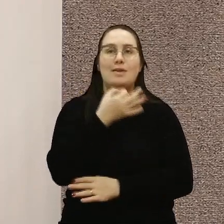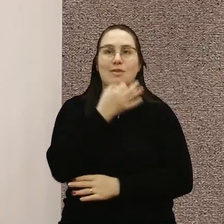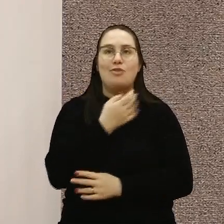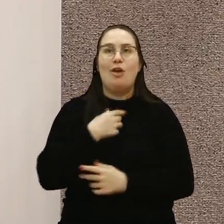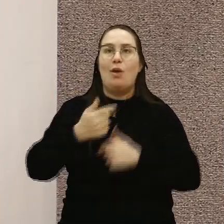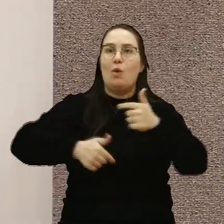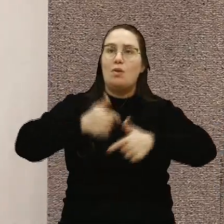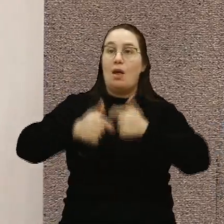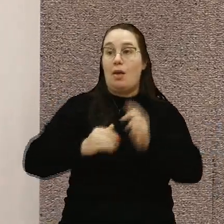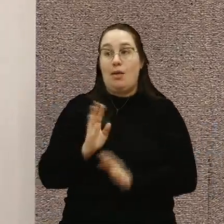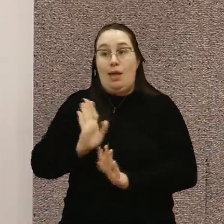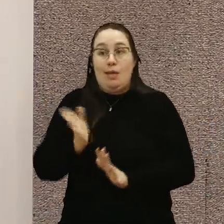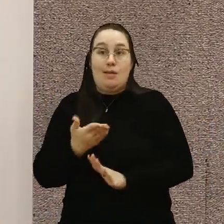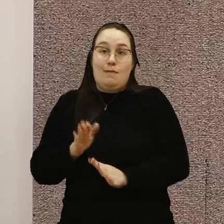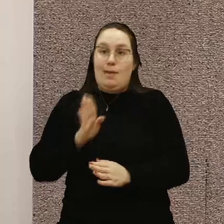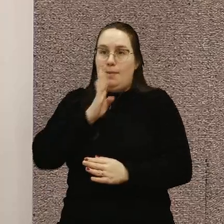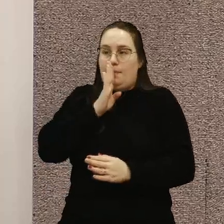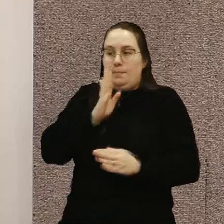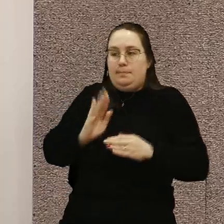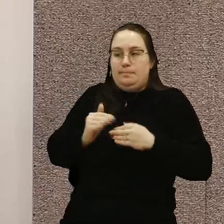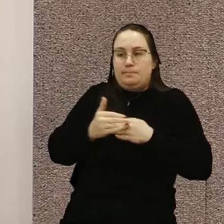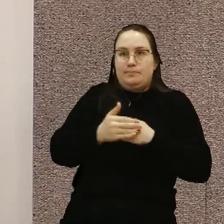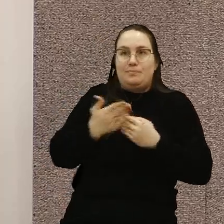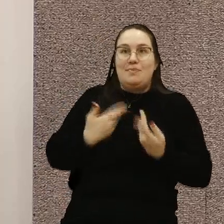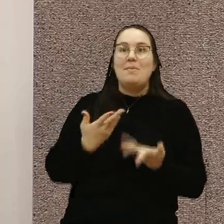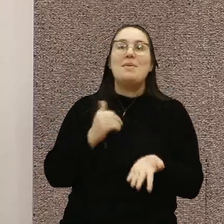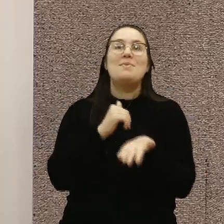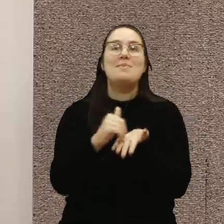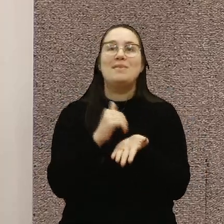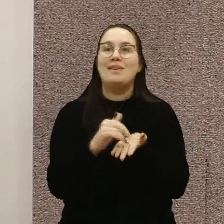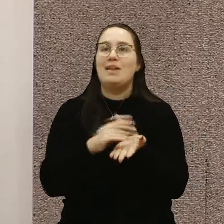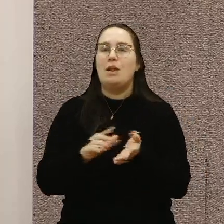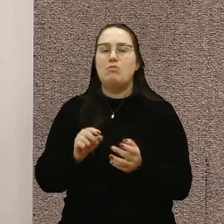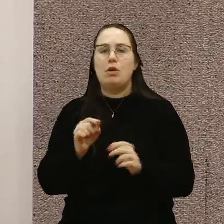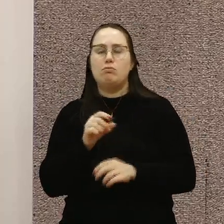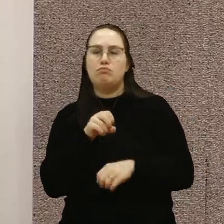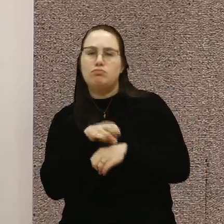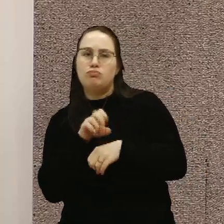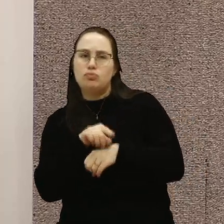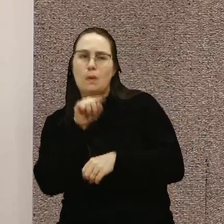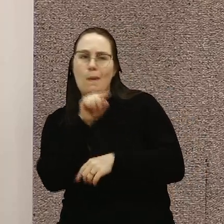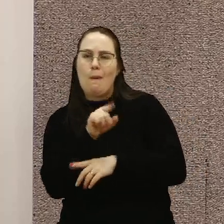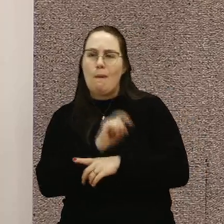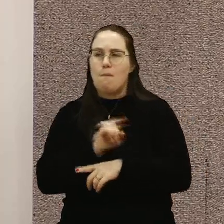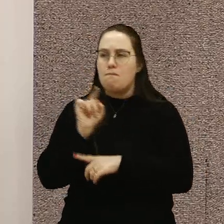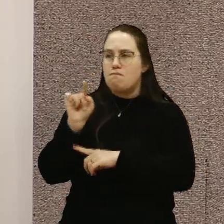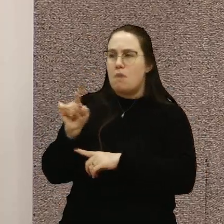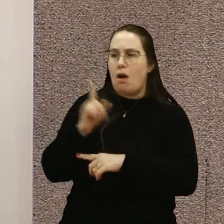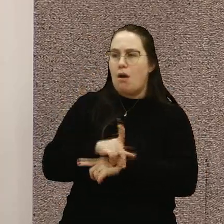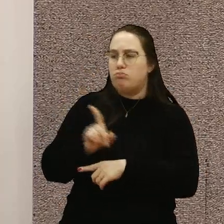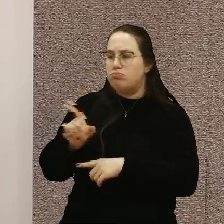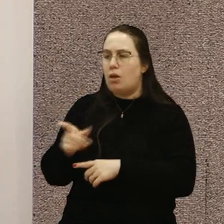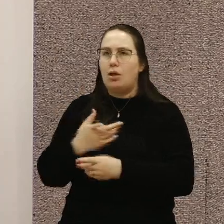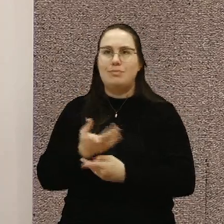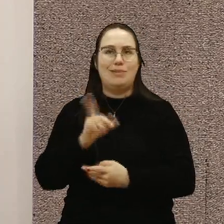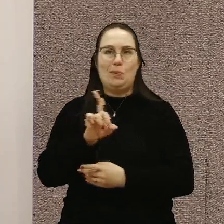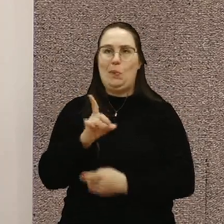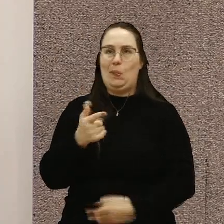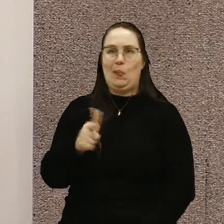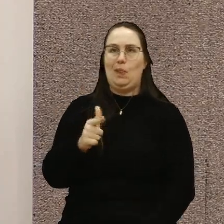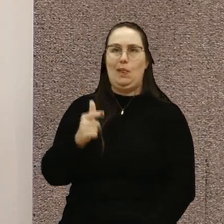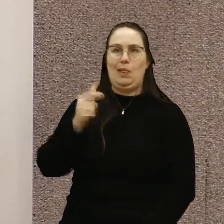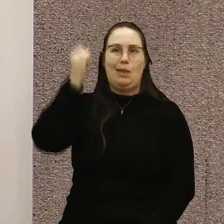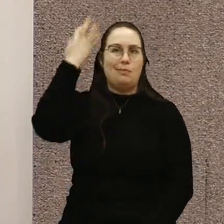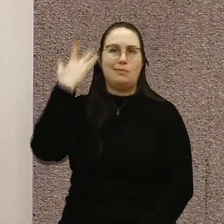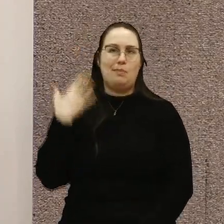trabalho silencioso, né? É o tipo de secretaria onde nós não vamos ter indicações, né? Não vai ter recorde de indicação, né, vereadora Daiane, para a Secretaria